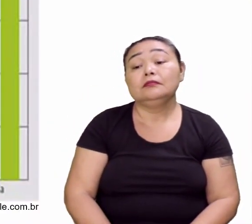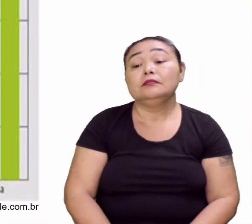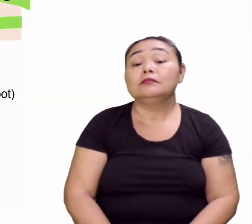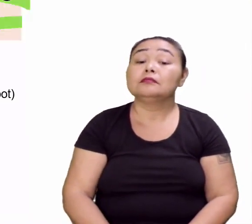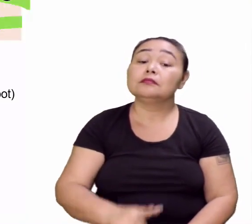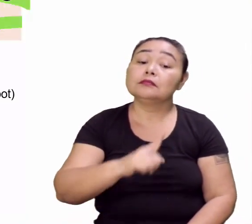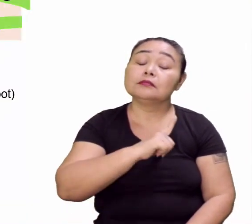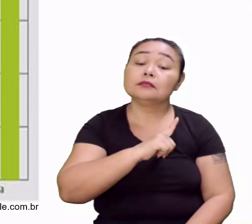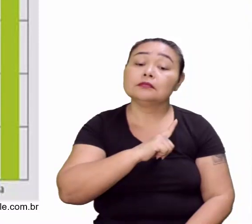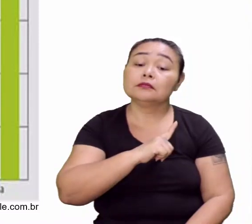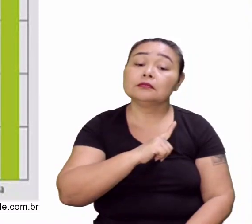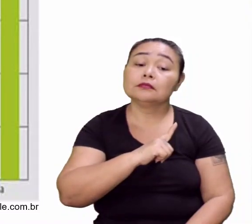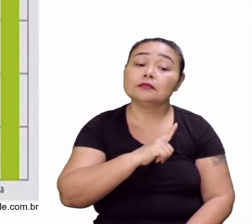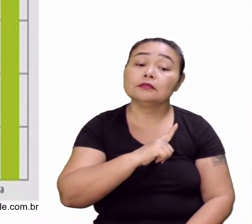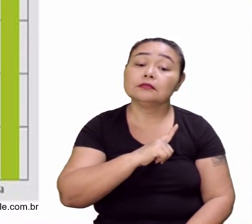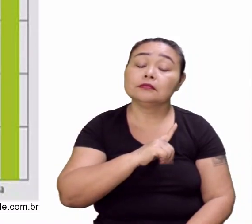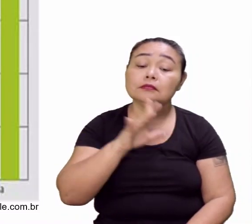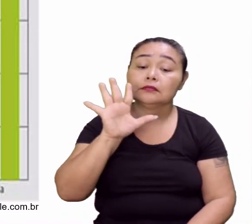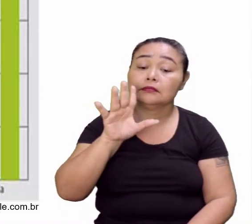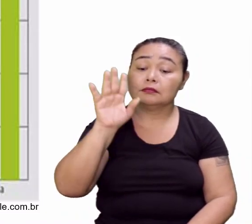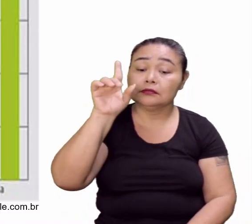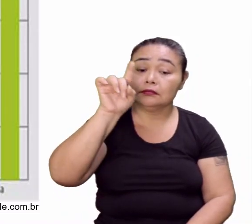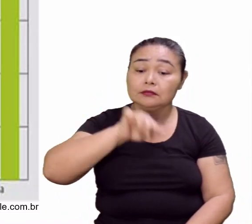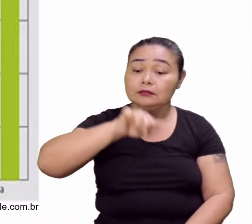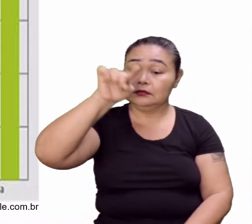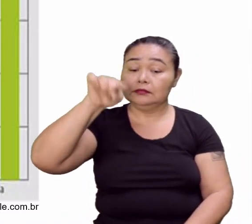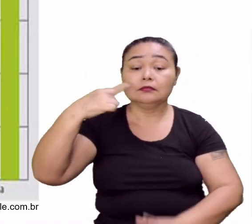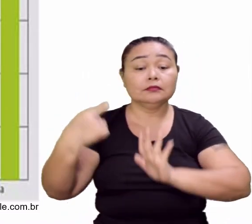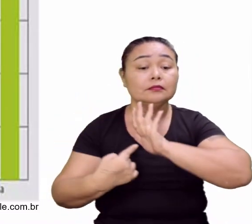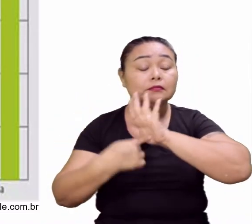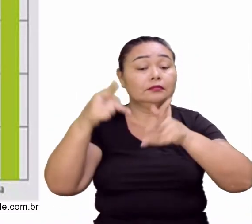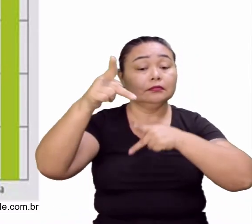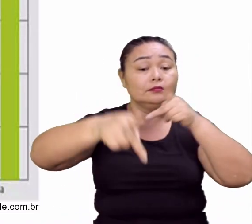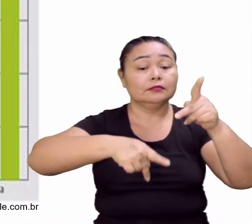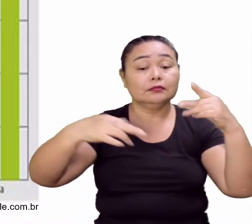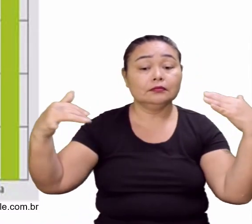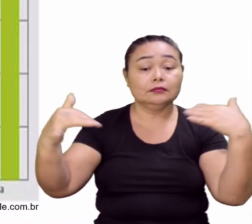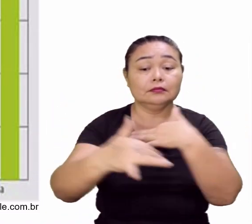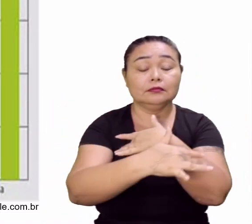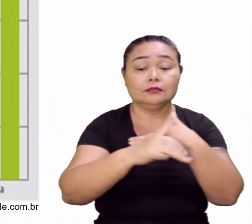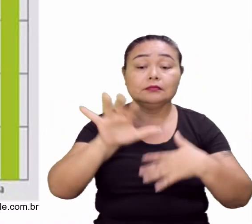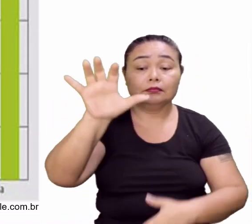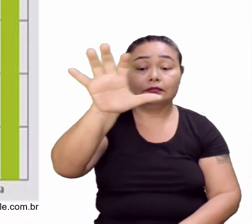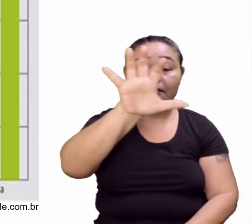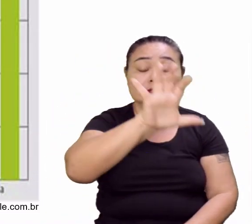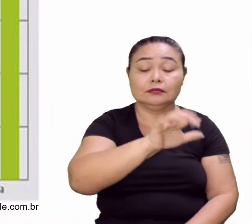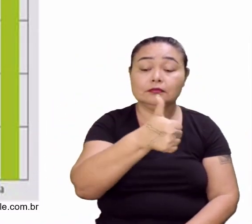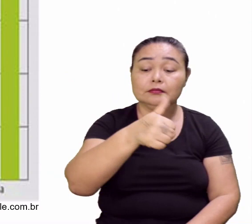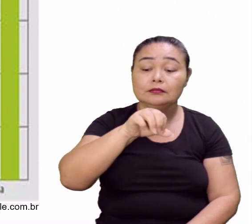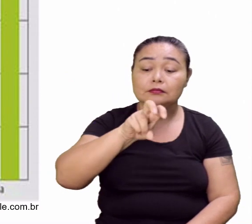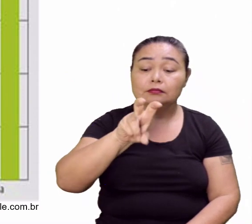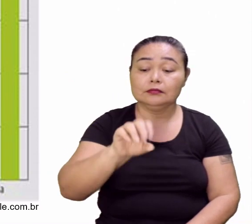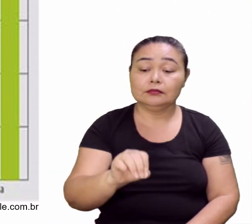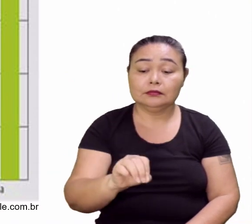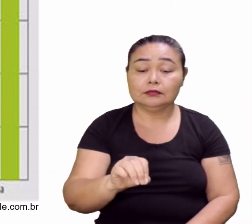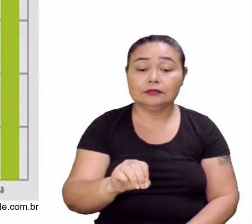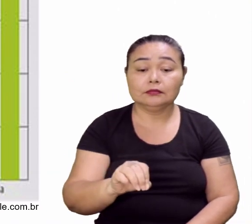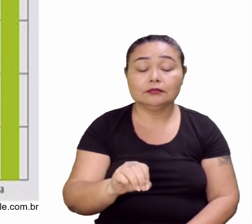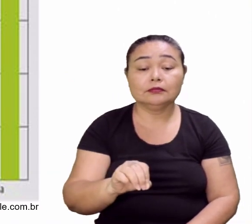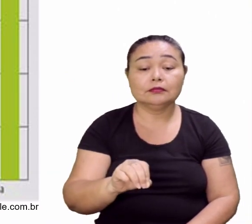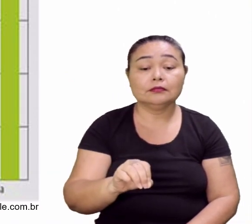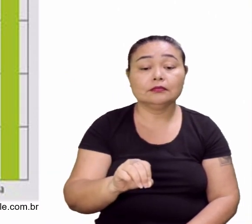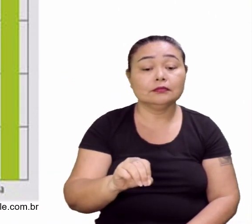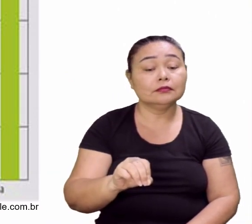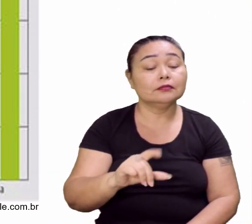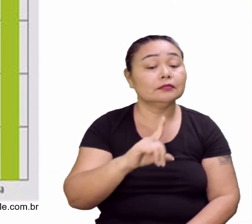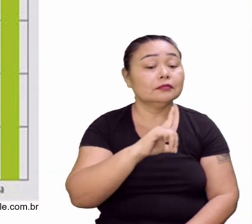E aí nós temos agora um gráfico que apresenta a população urbana por continente. E aí a gente tem por